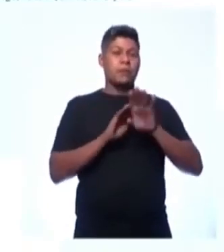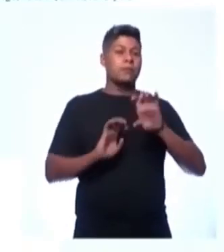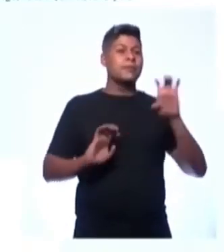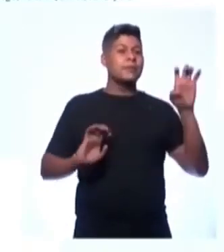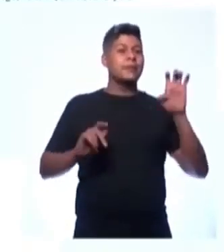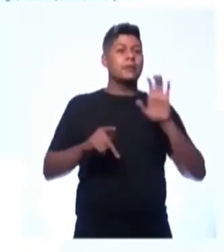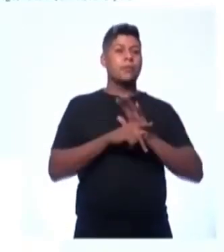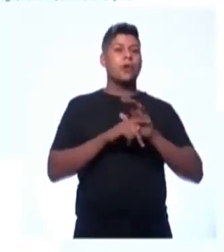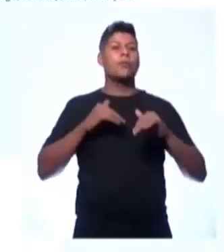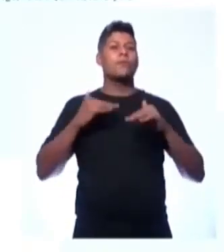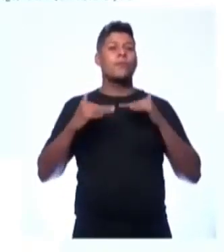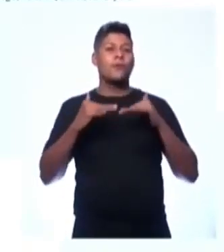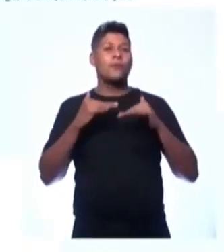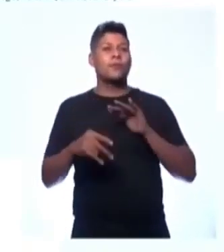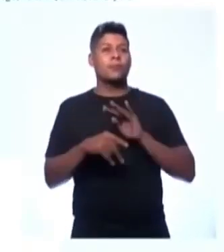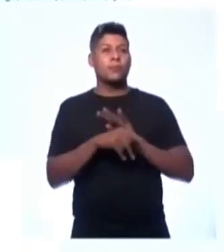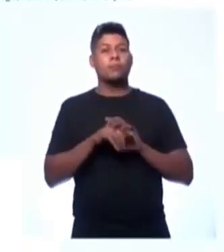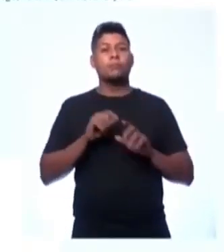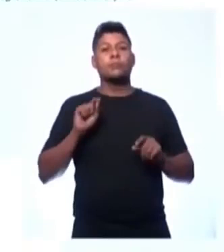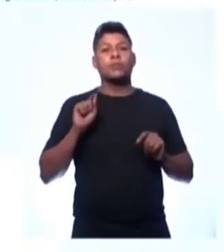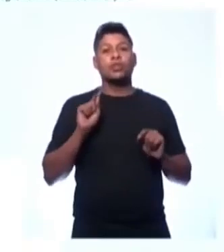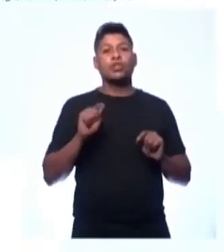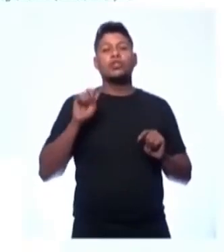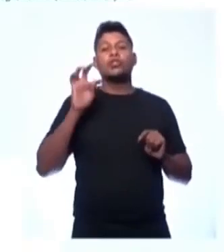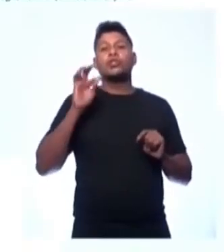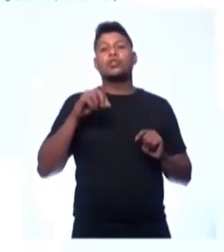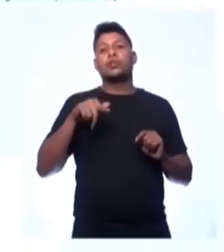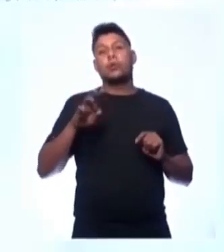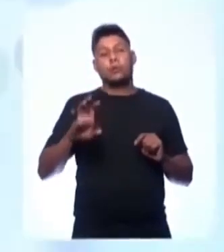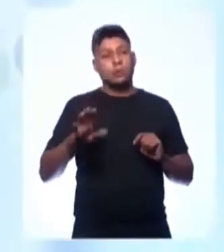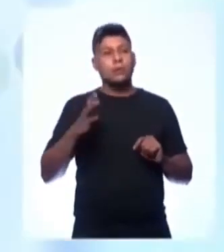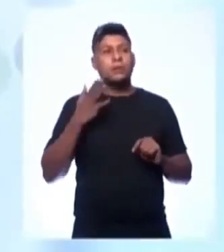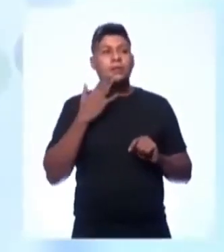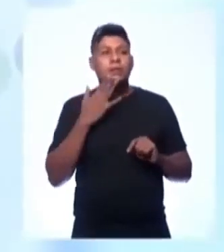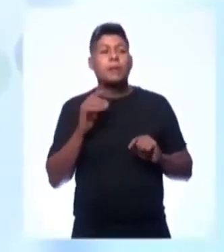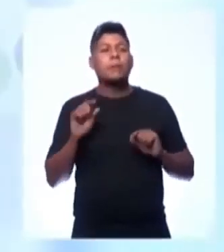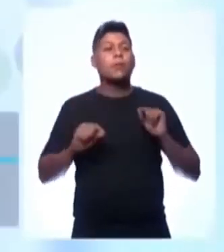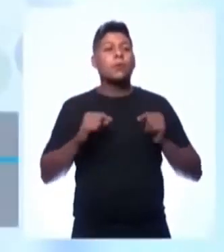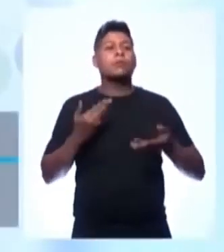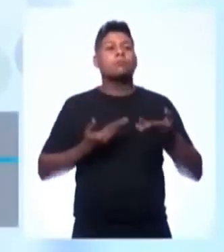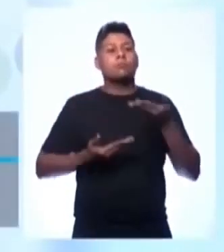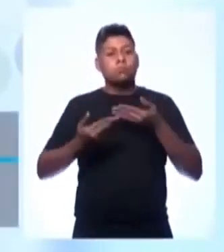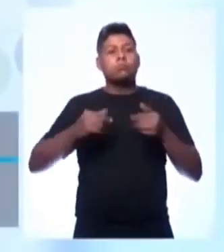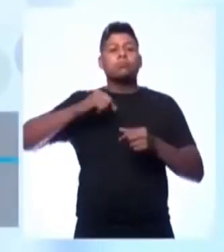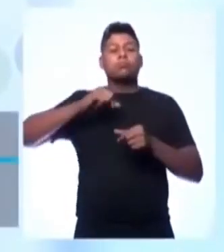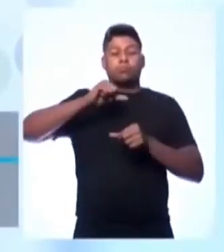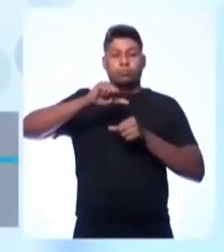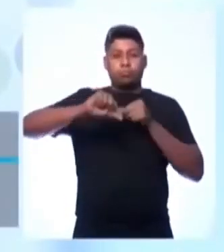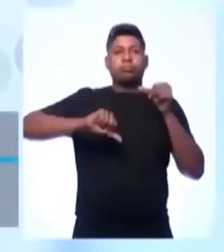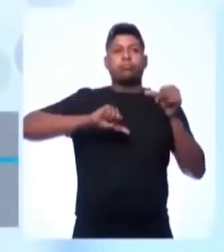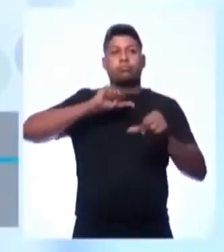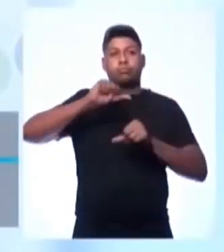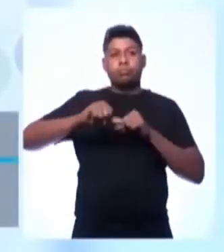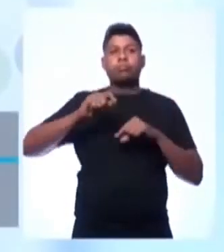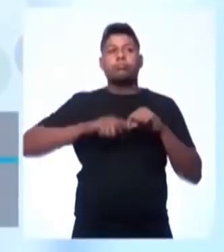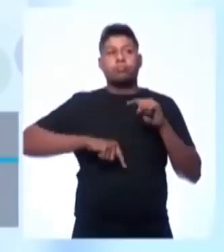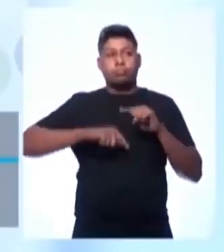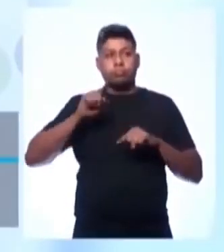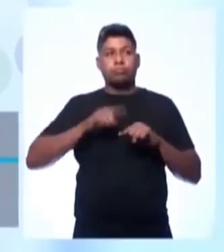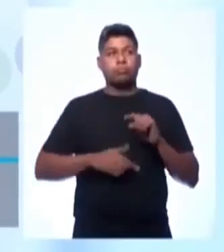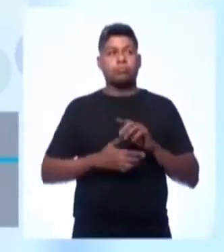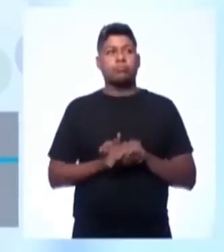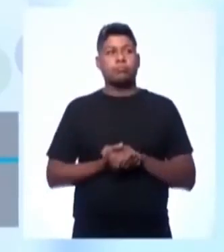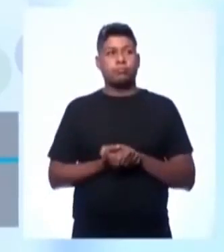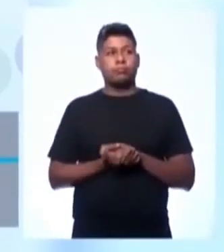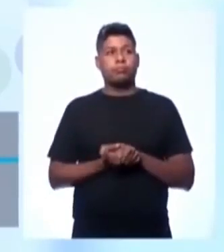de movimento ou torque. Então, Né? torque, no fundo, o torque é em relação à rotação do objeto. com Isso, relação.